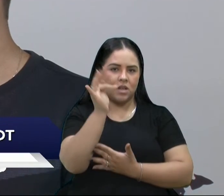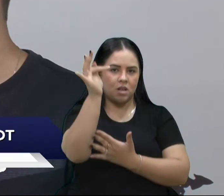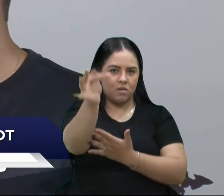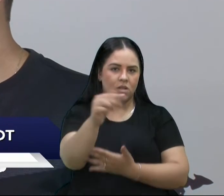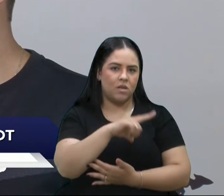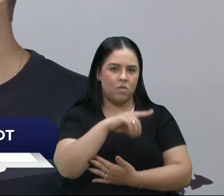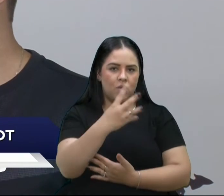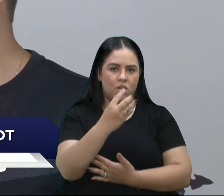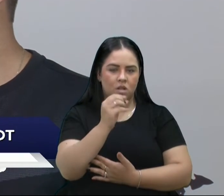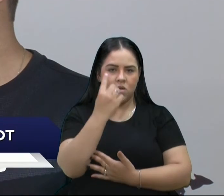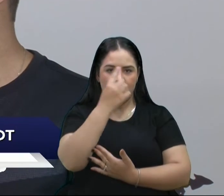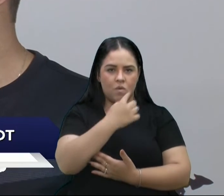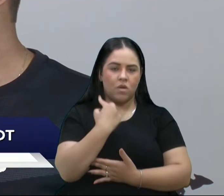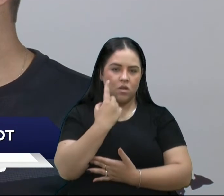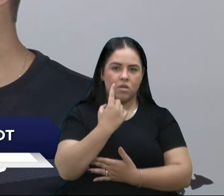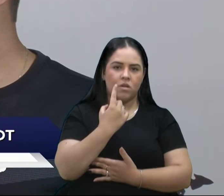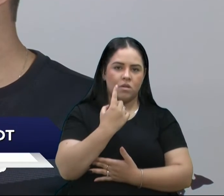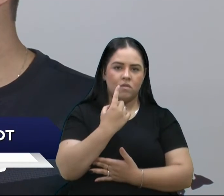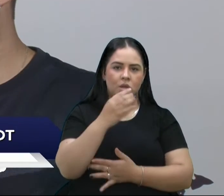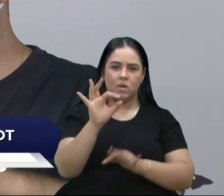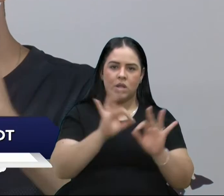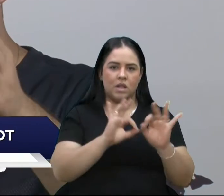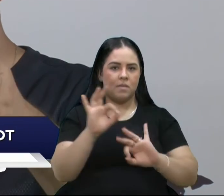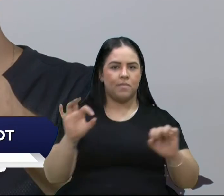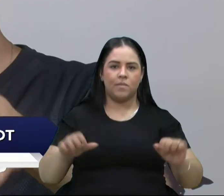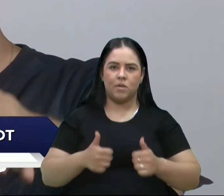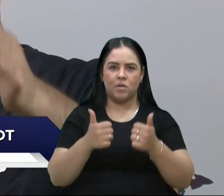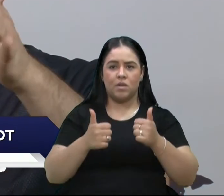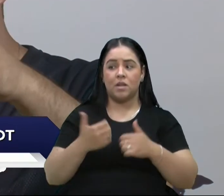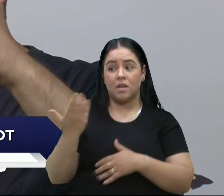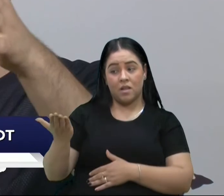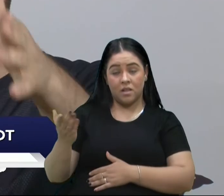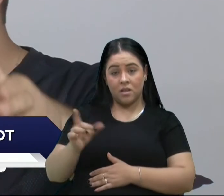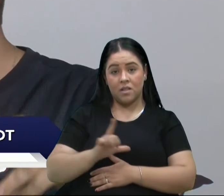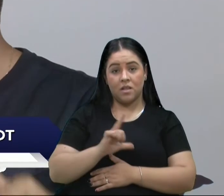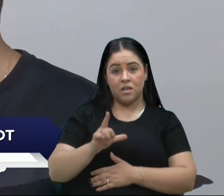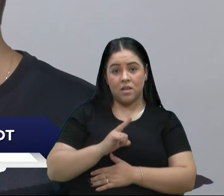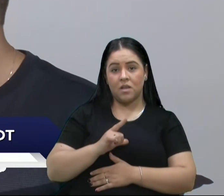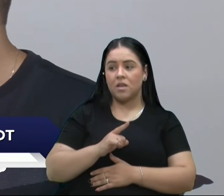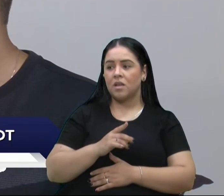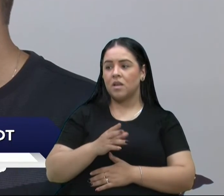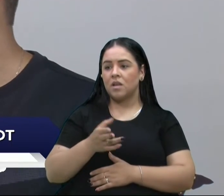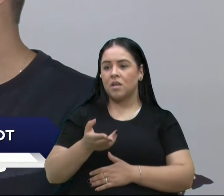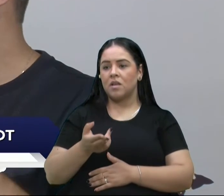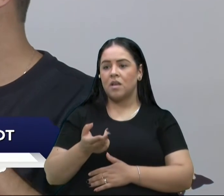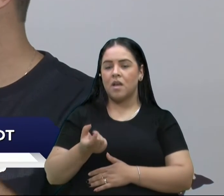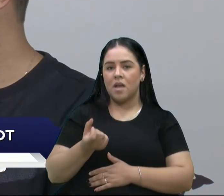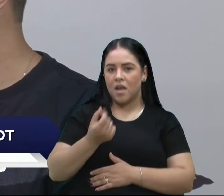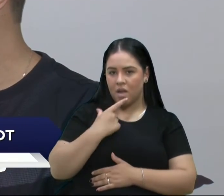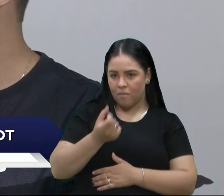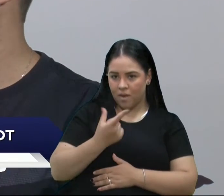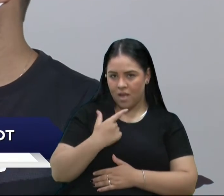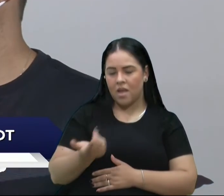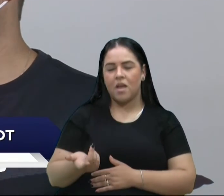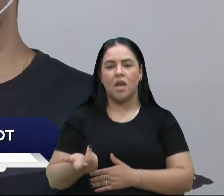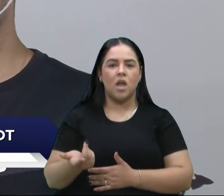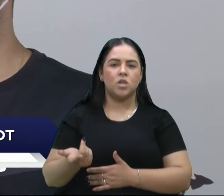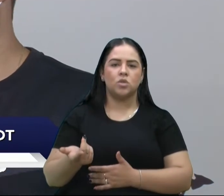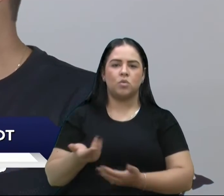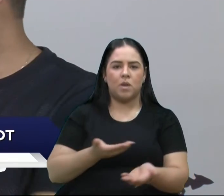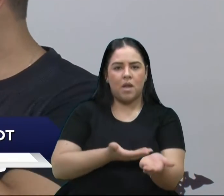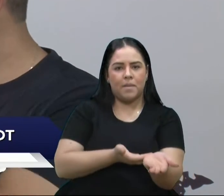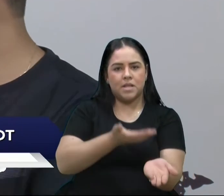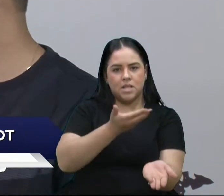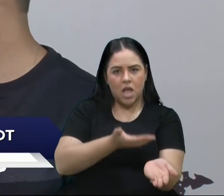40 horas, vai estruturar principalmente aquela senhorinha lá dizendo, olha, tem que tomar um remédio para o colesterol, para a pressão alta, tem